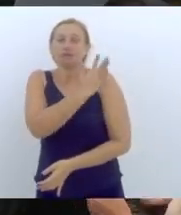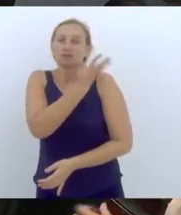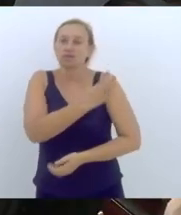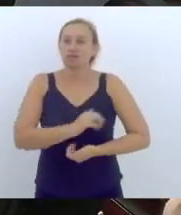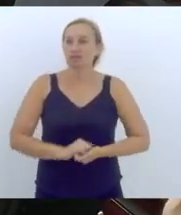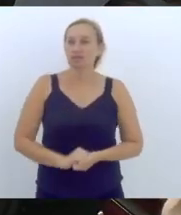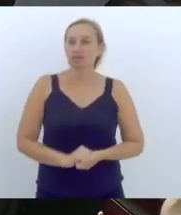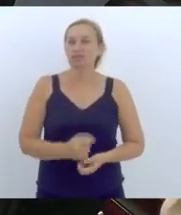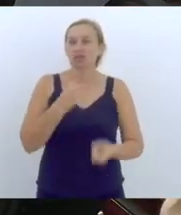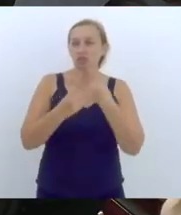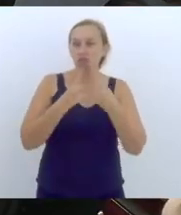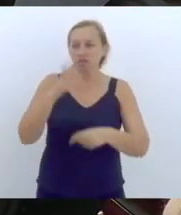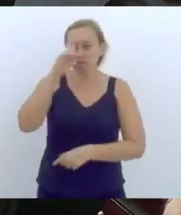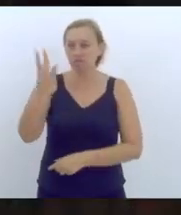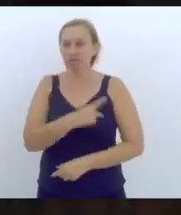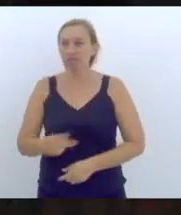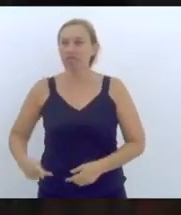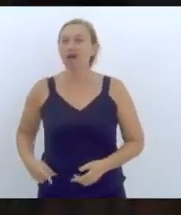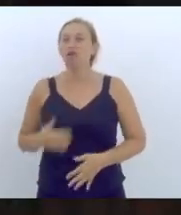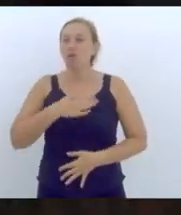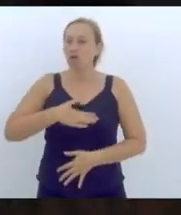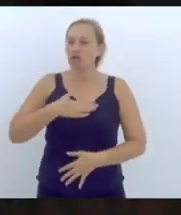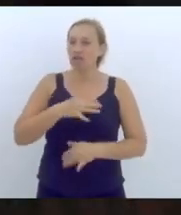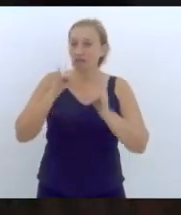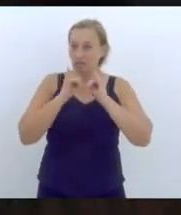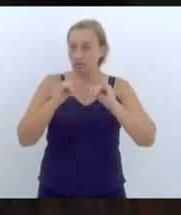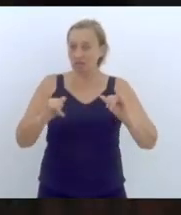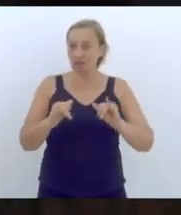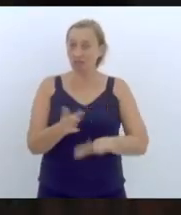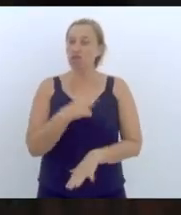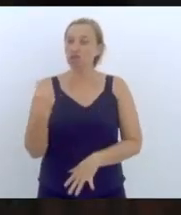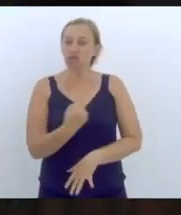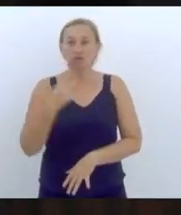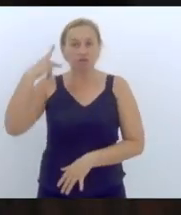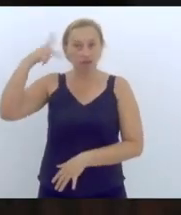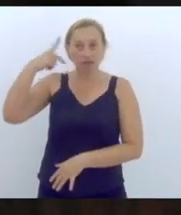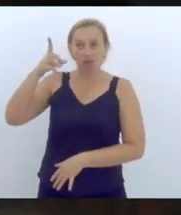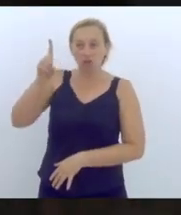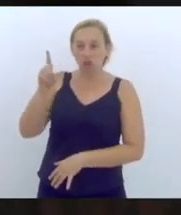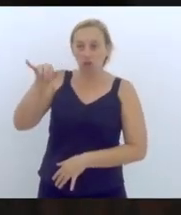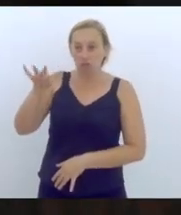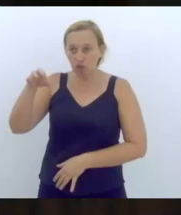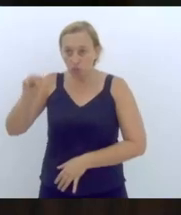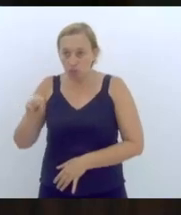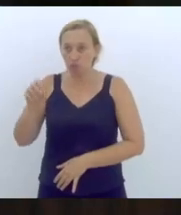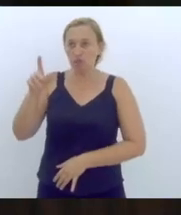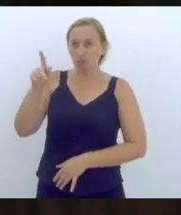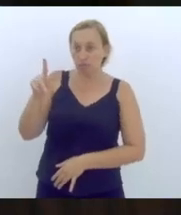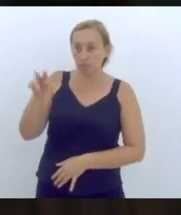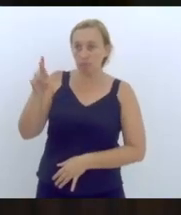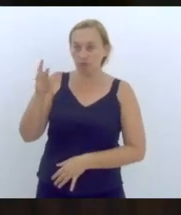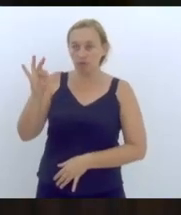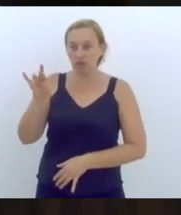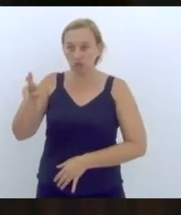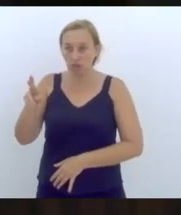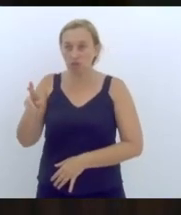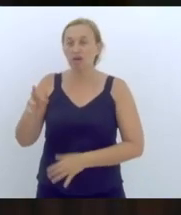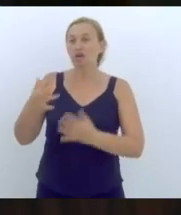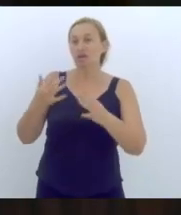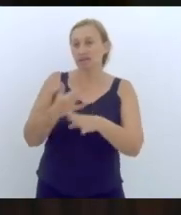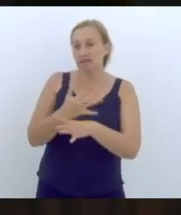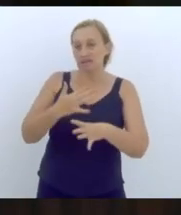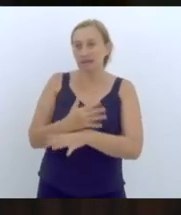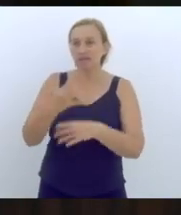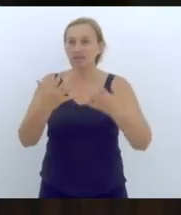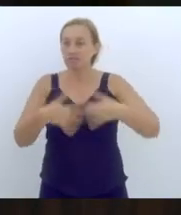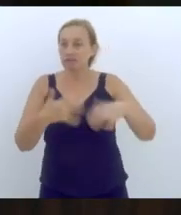Para discutir, presidenta. Gostaria de anunciar que está entre nós o vereador Domingos Protetor, da cidade de Petrópolis. Para discutir, deputada